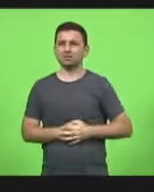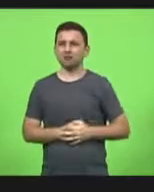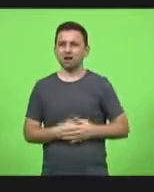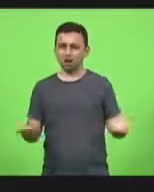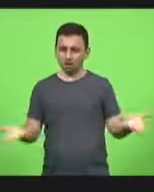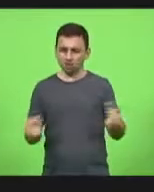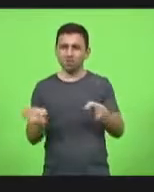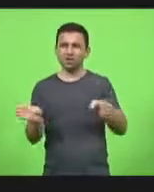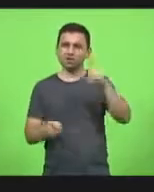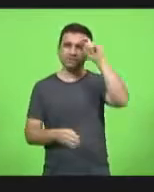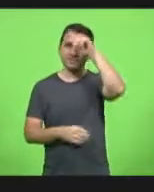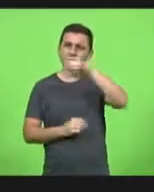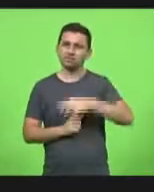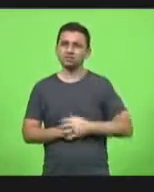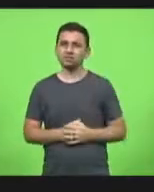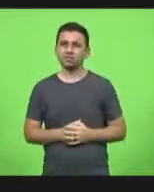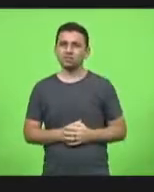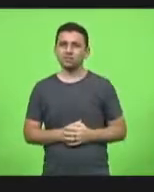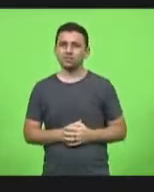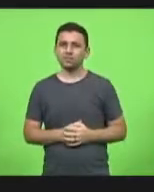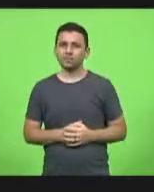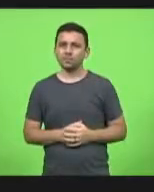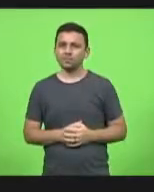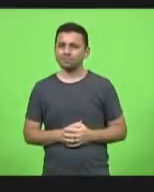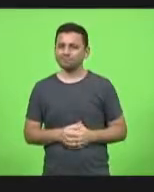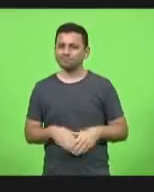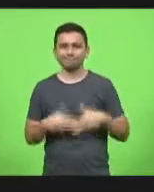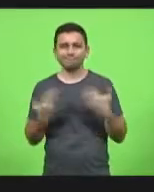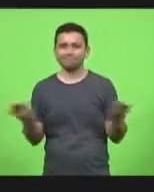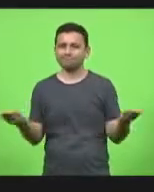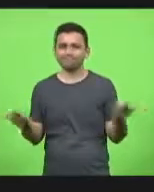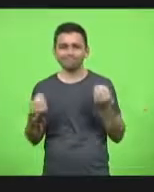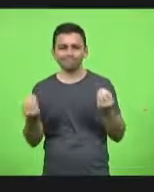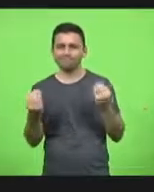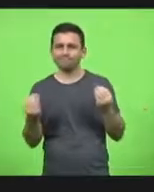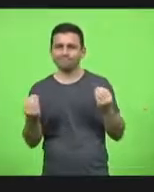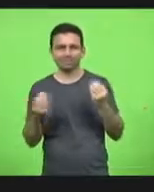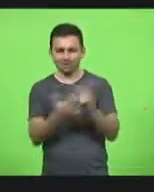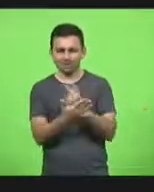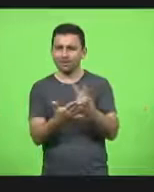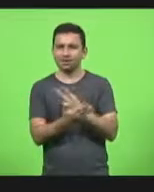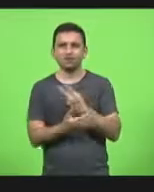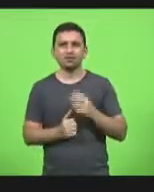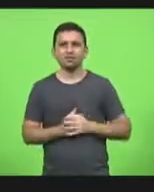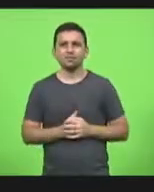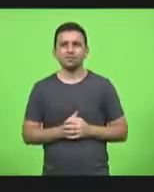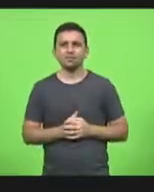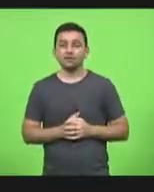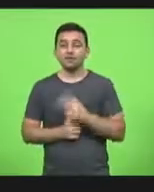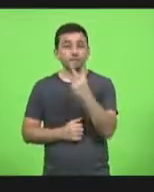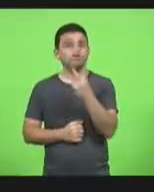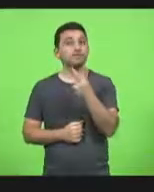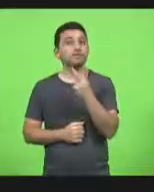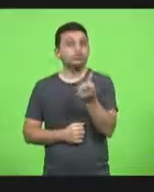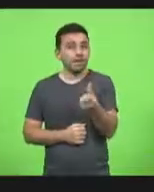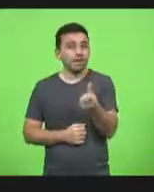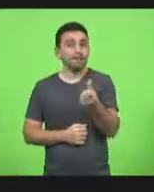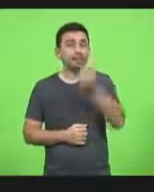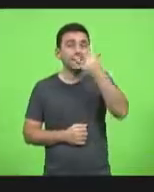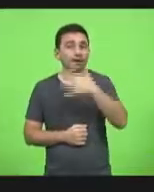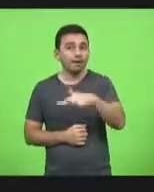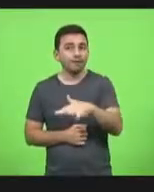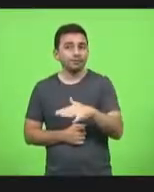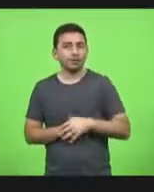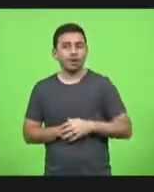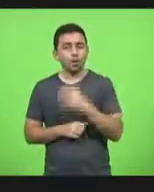difícil. Uma cretinice isso mesmo. São 26 crianças naquela área ali. São quatro,